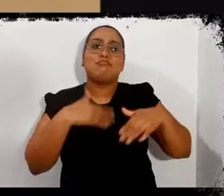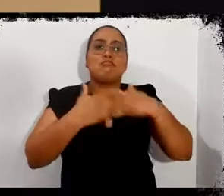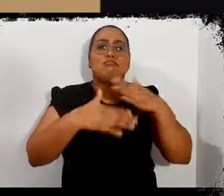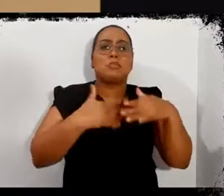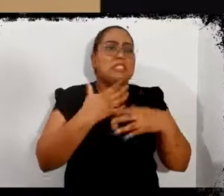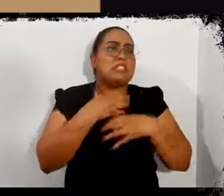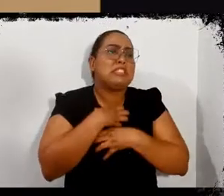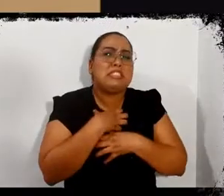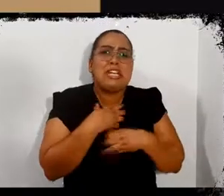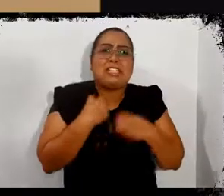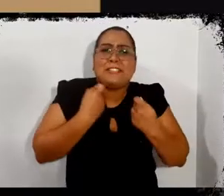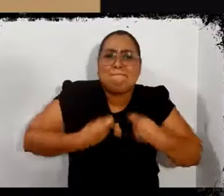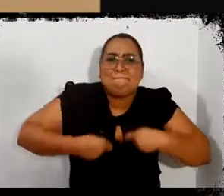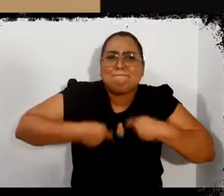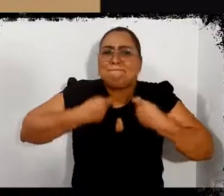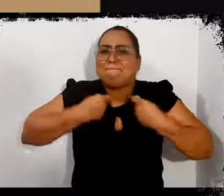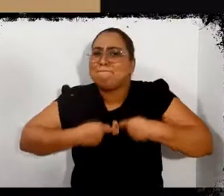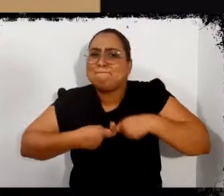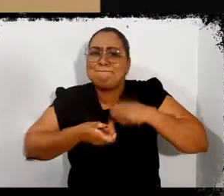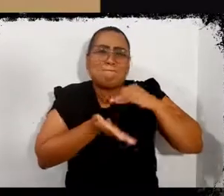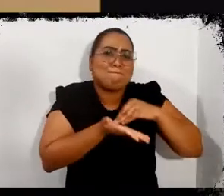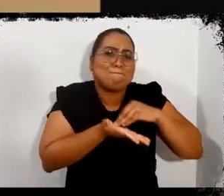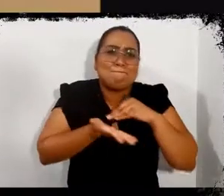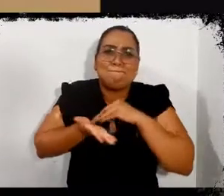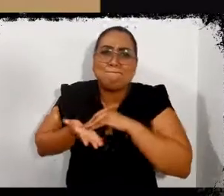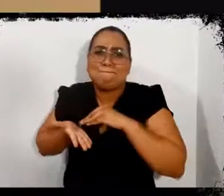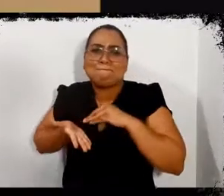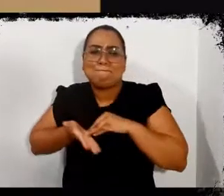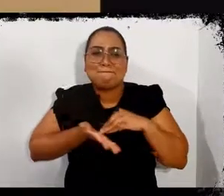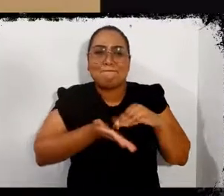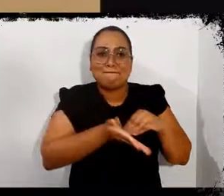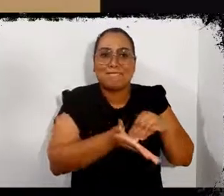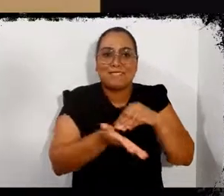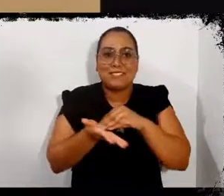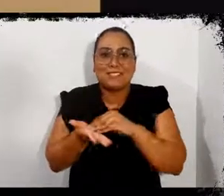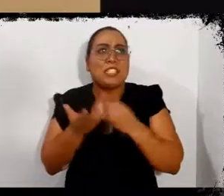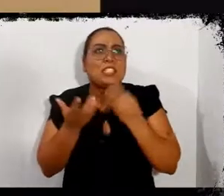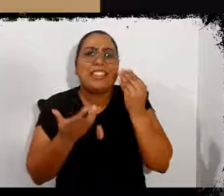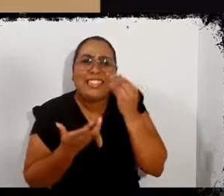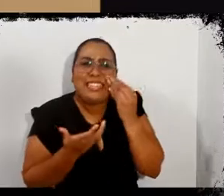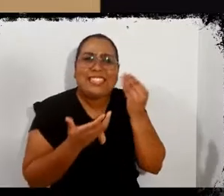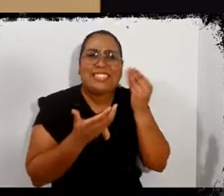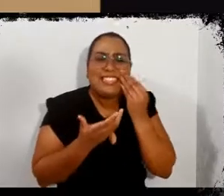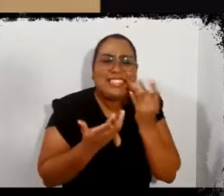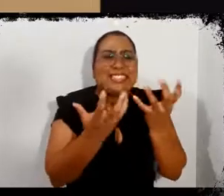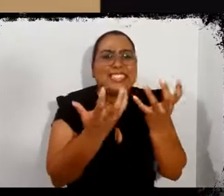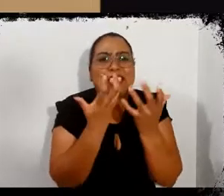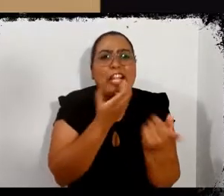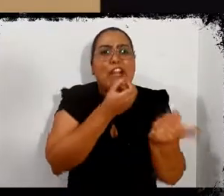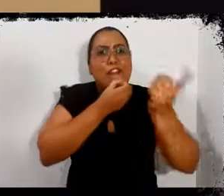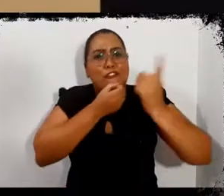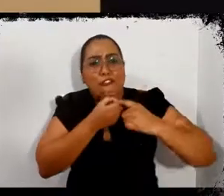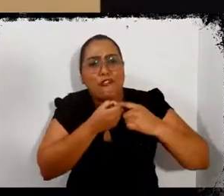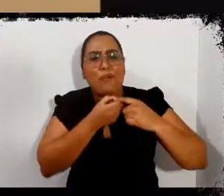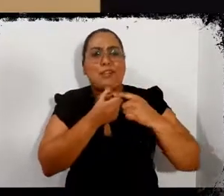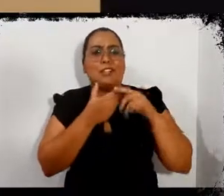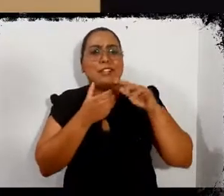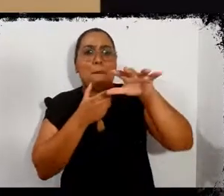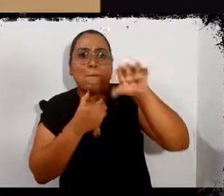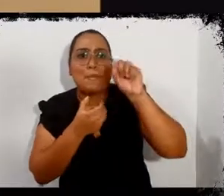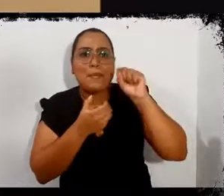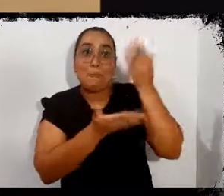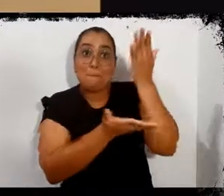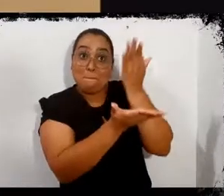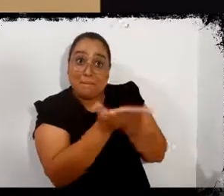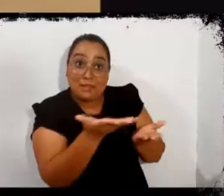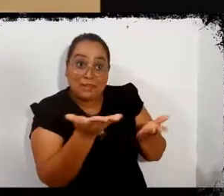narrativa. Nesse slide que vocês estão vendo aí do lado, nós temos uma foto